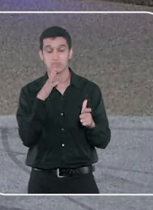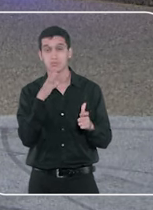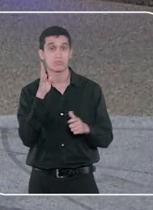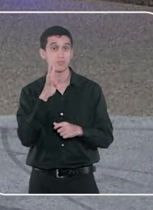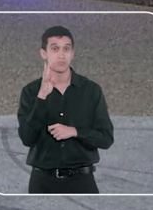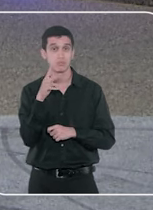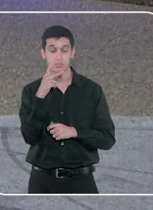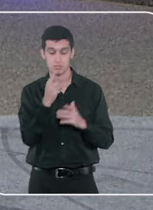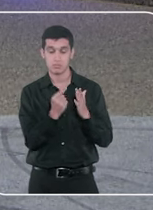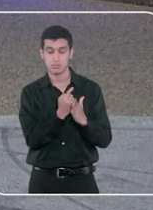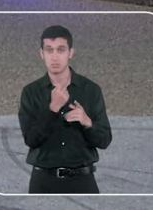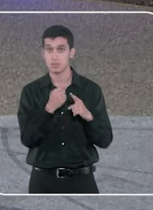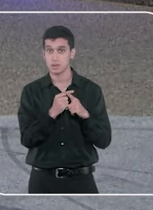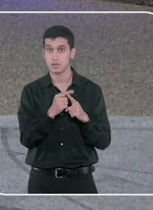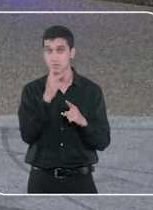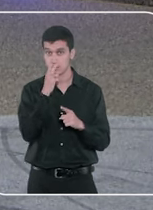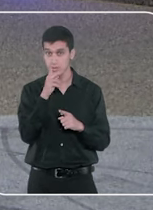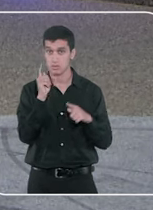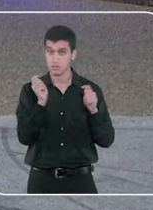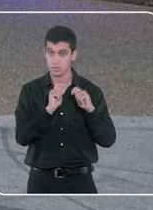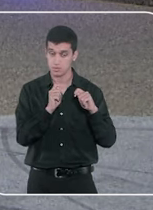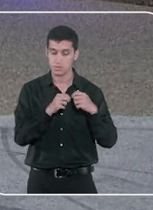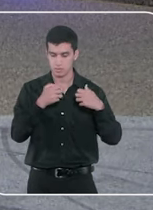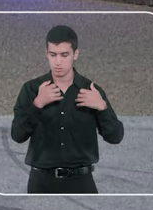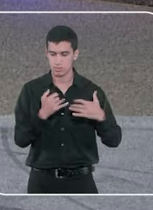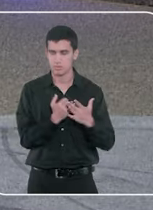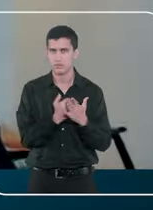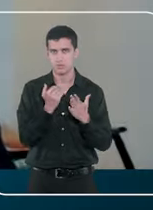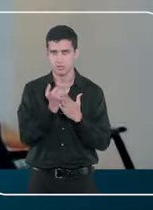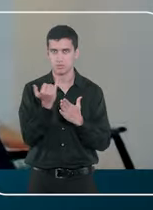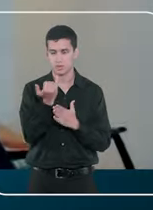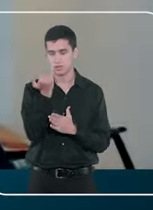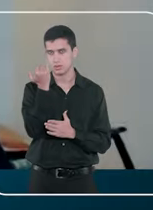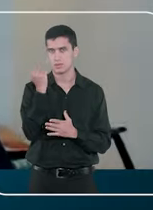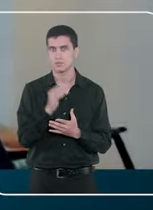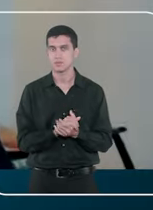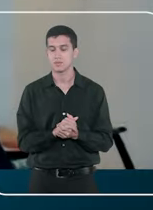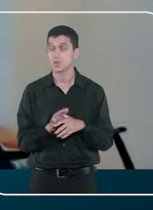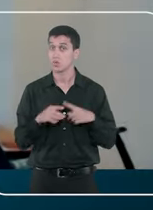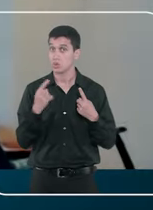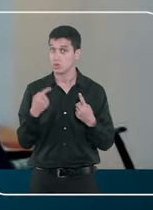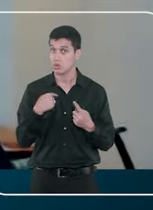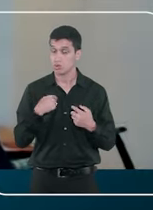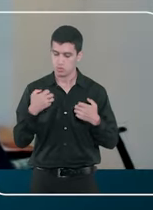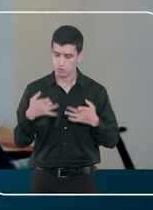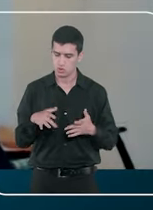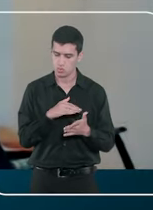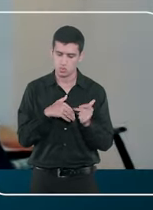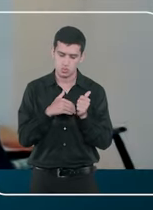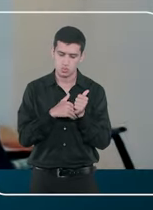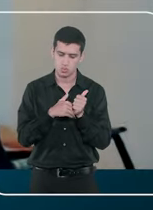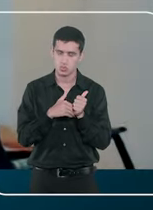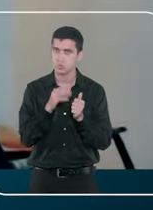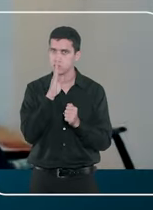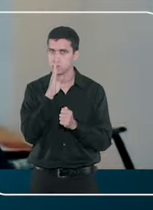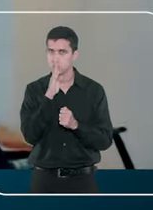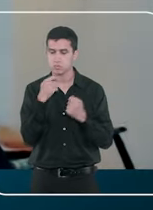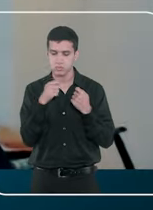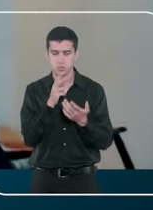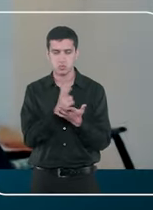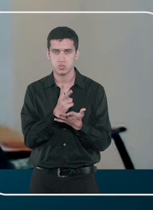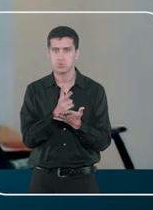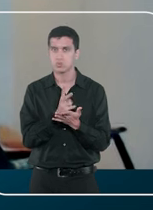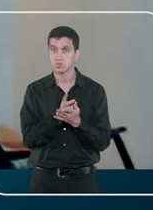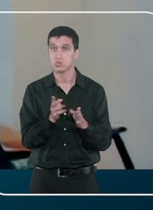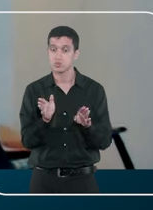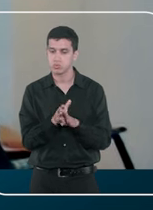acho que é uma oportunidade do programa prestar um esclarecimento muito importante. Quando eu digo que esse sigilo tem que ser mantido até o momento